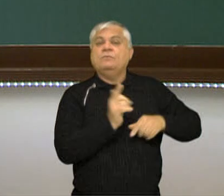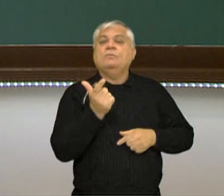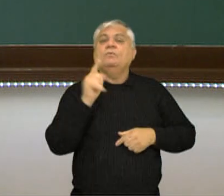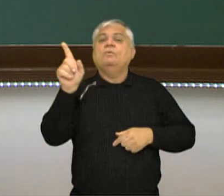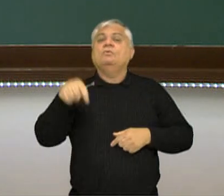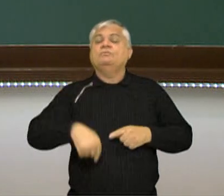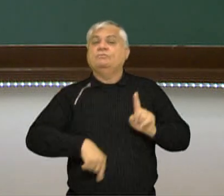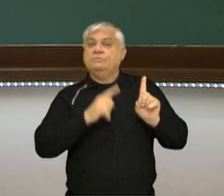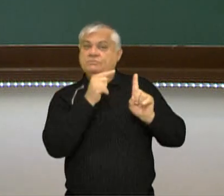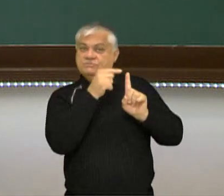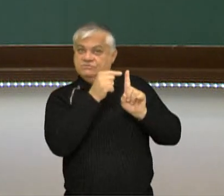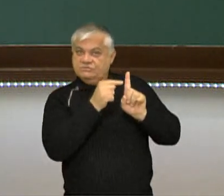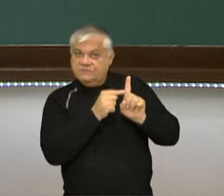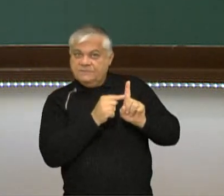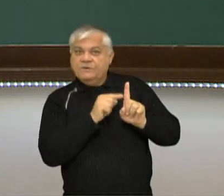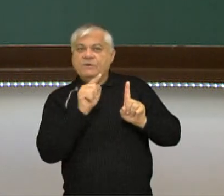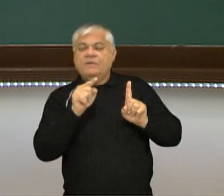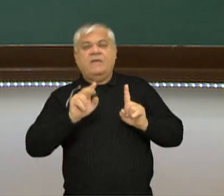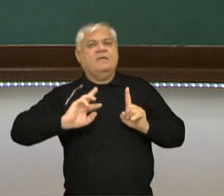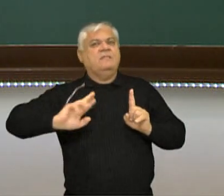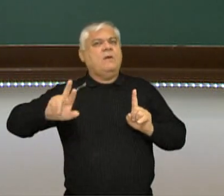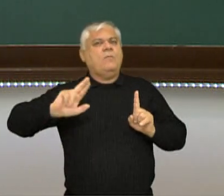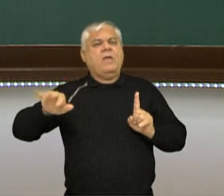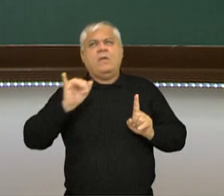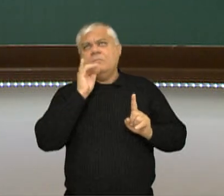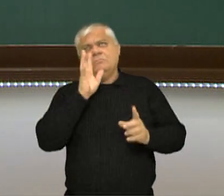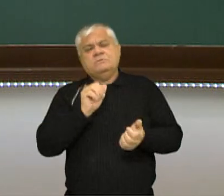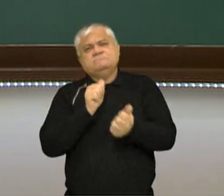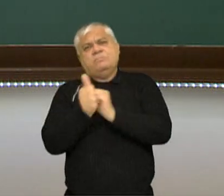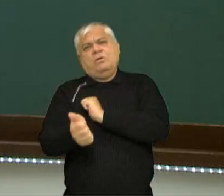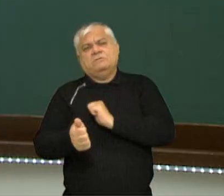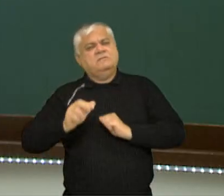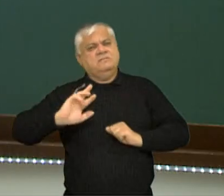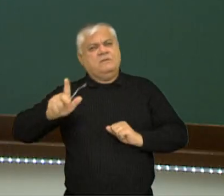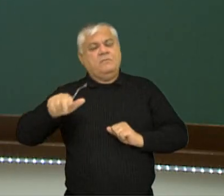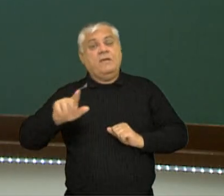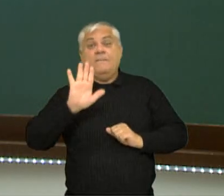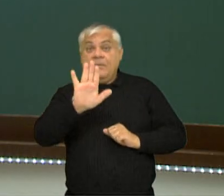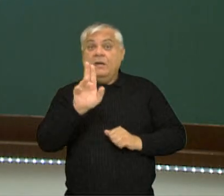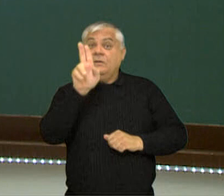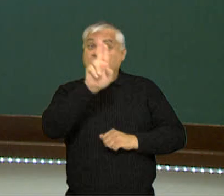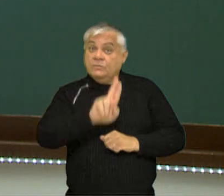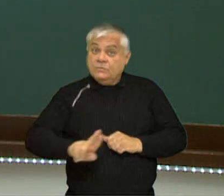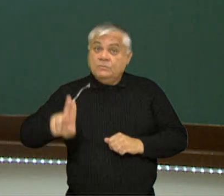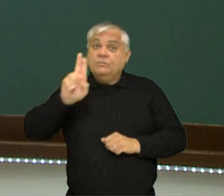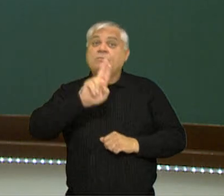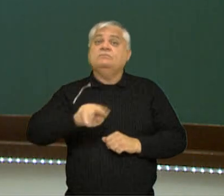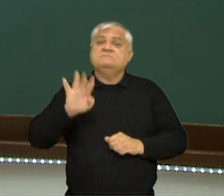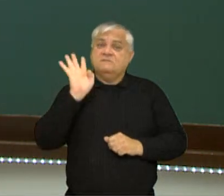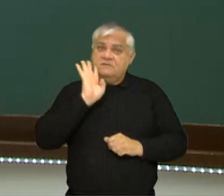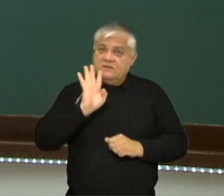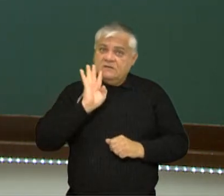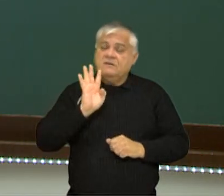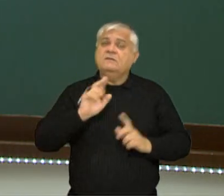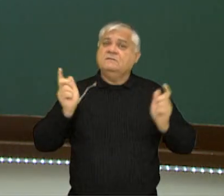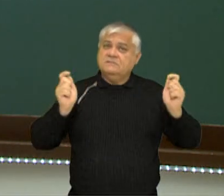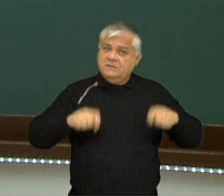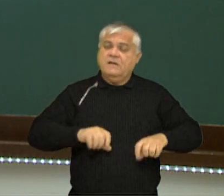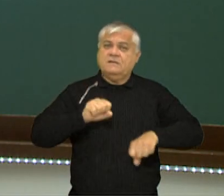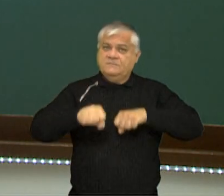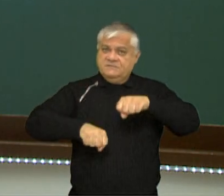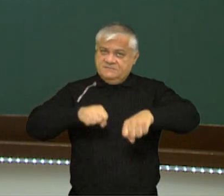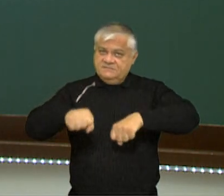aqui, que na verdade não é uma modalidade esportiva, mas é um uso muito legal que a gente pode fazer com a